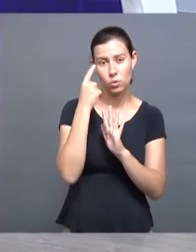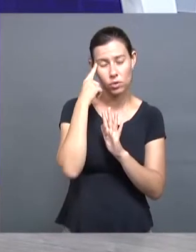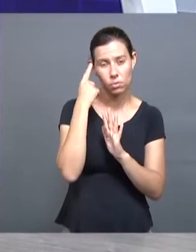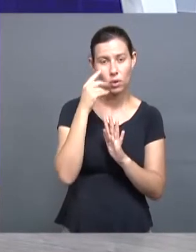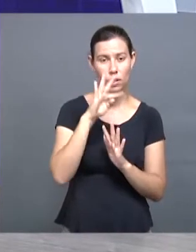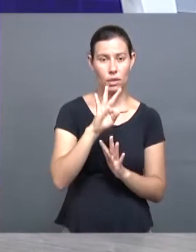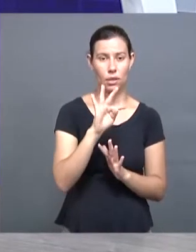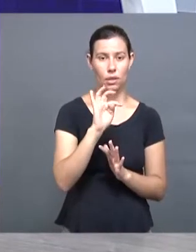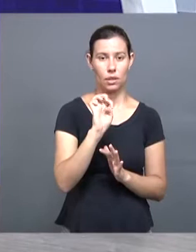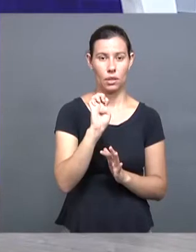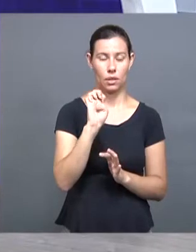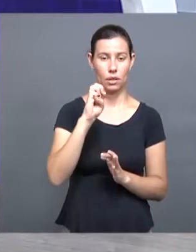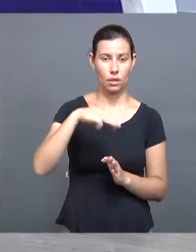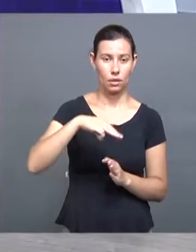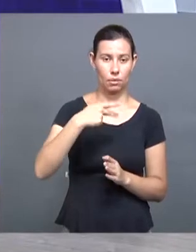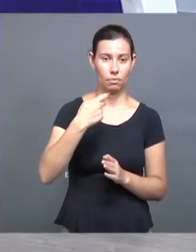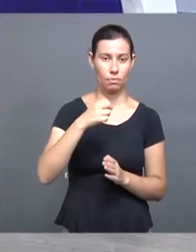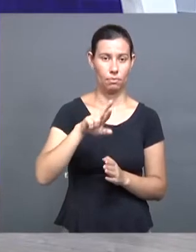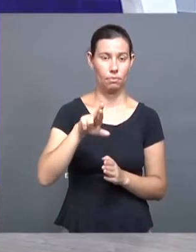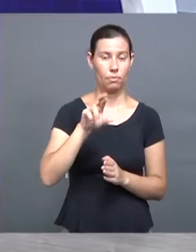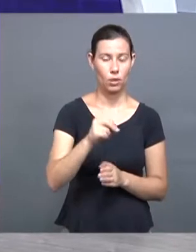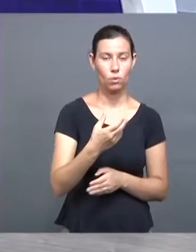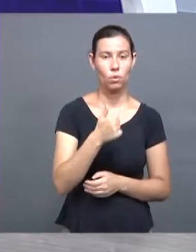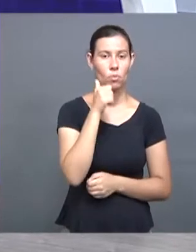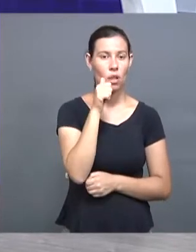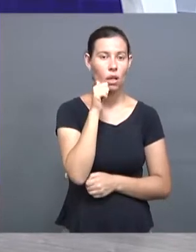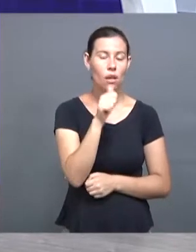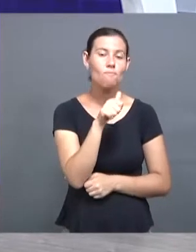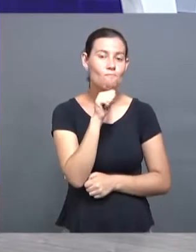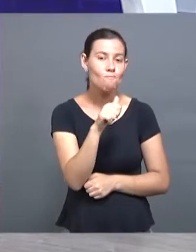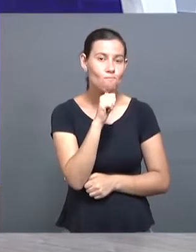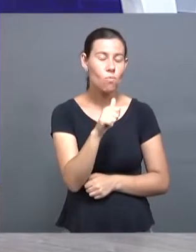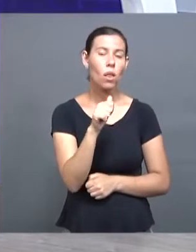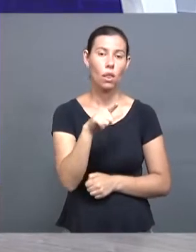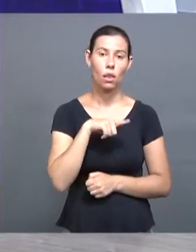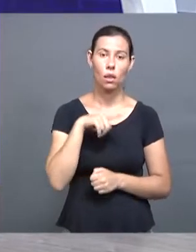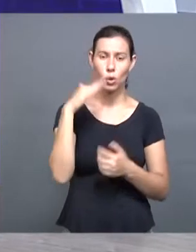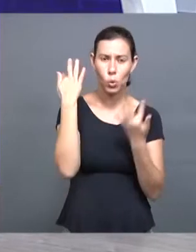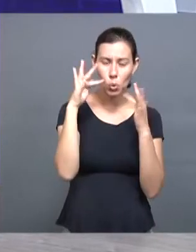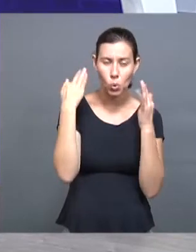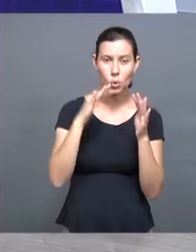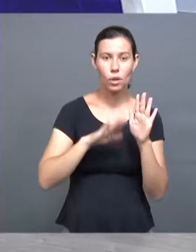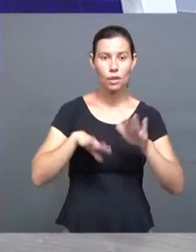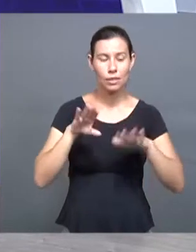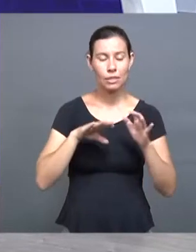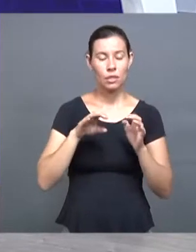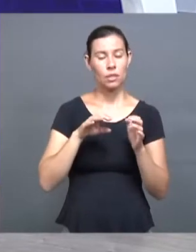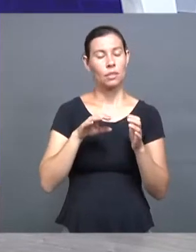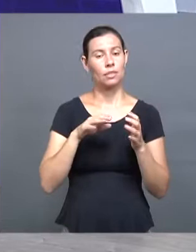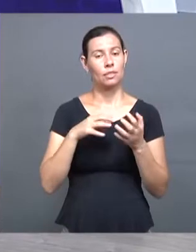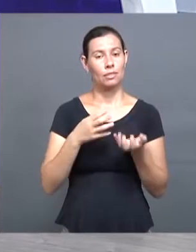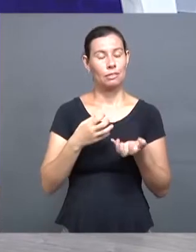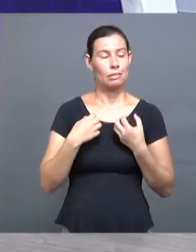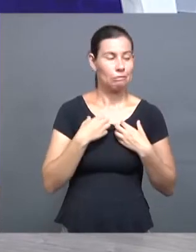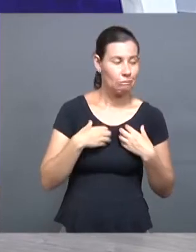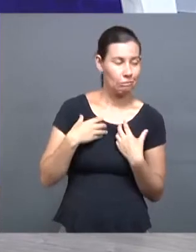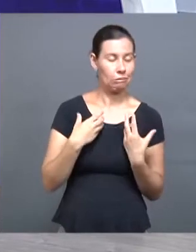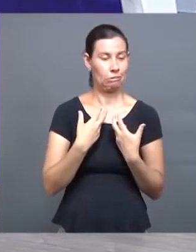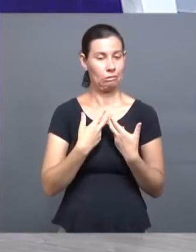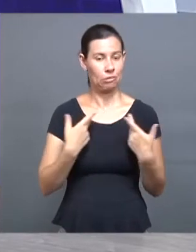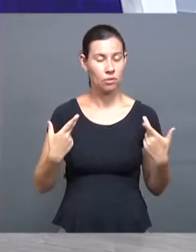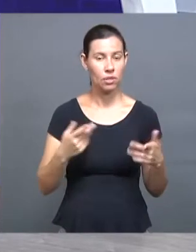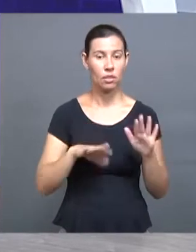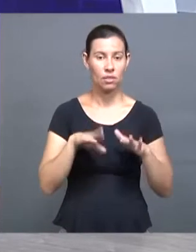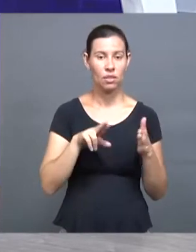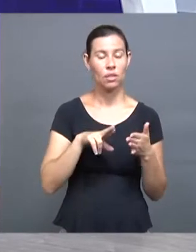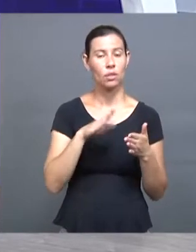Nas mulheres, menstruação. Aí vai falar até de estresse emocional. Como que evita estresse emocional? Até PM não tem como fugir dela, né? Privação de